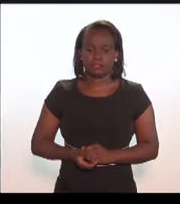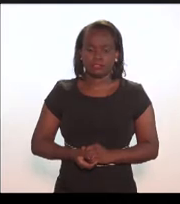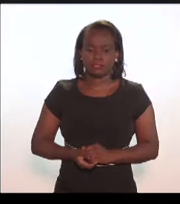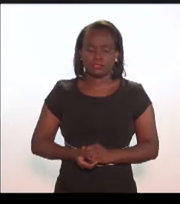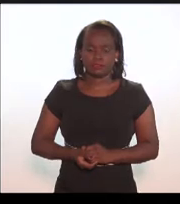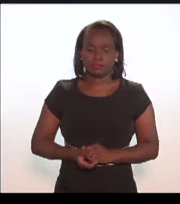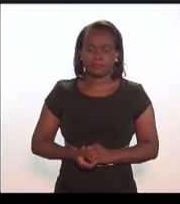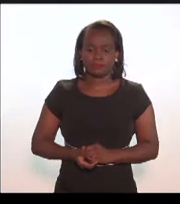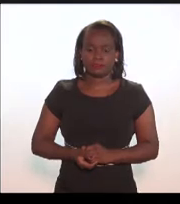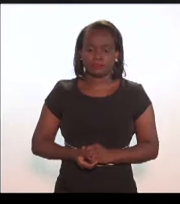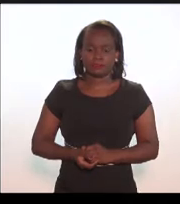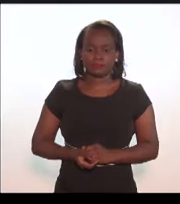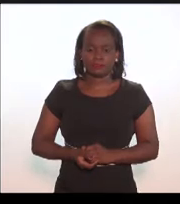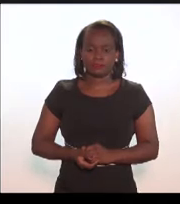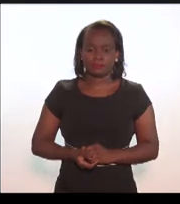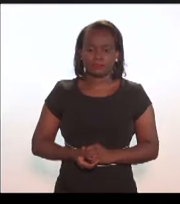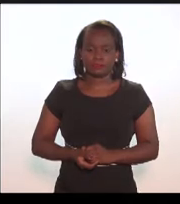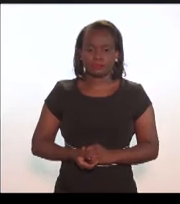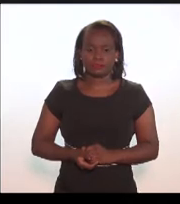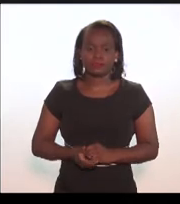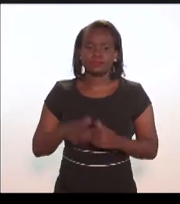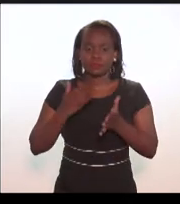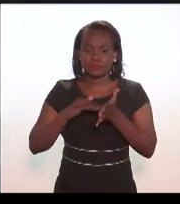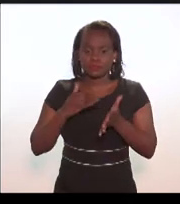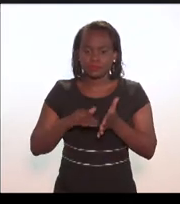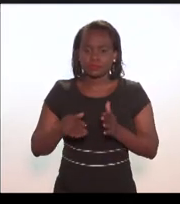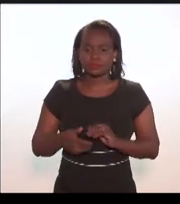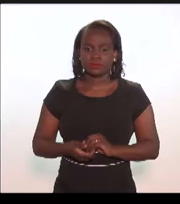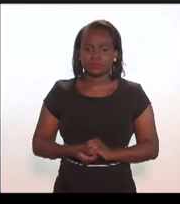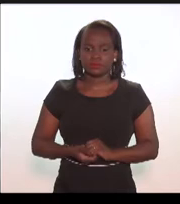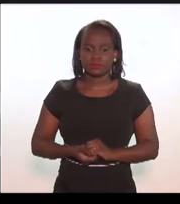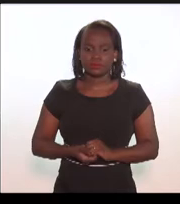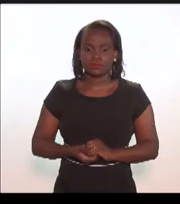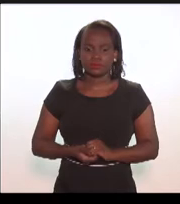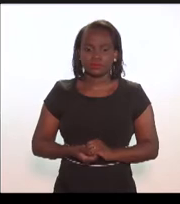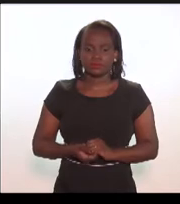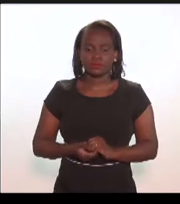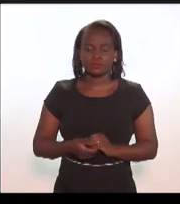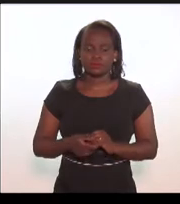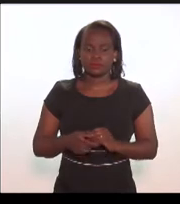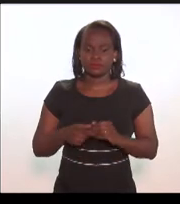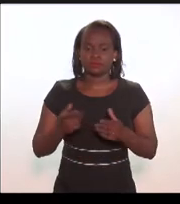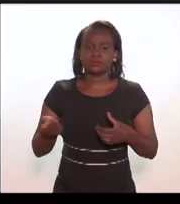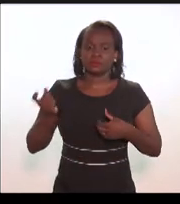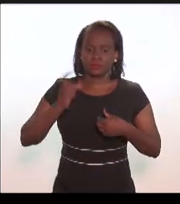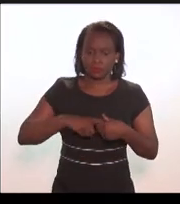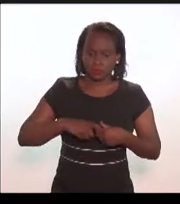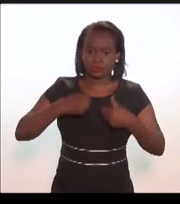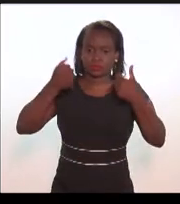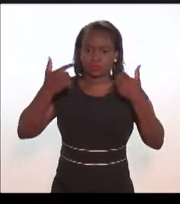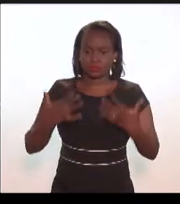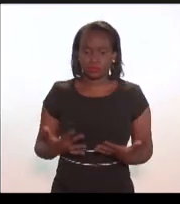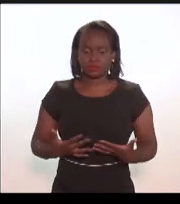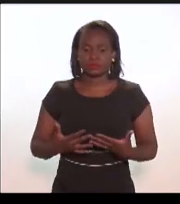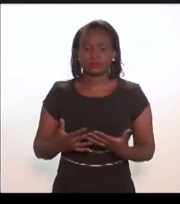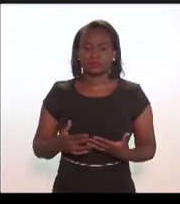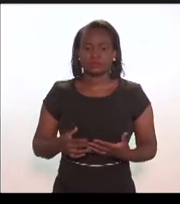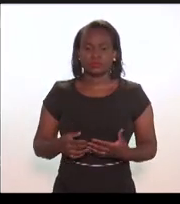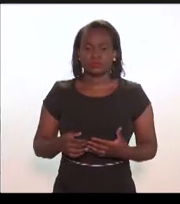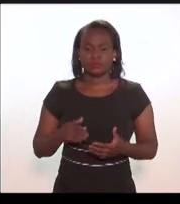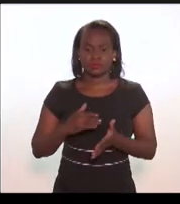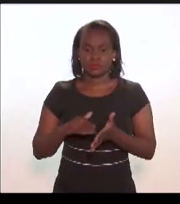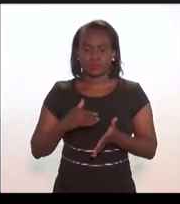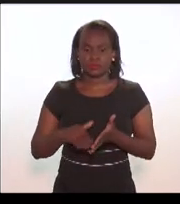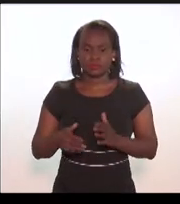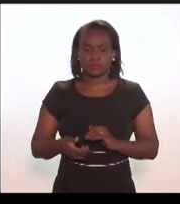Falar sobre a PL de substituição tributária. Secretário. Então, retomando a palavra. Ou seja,